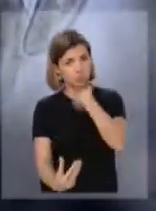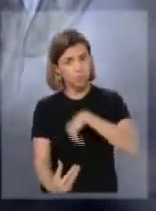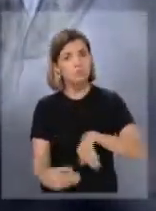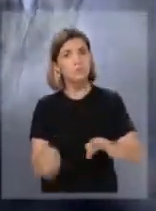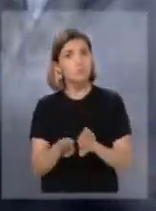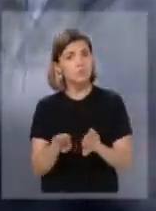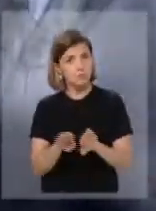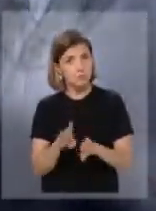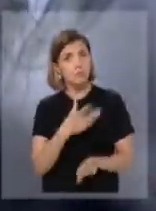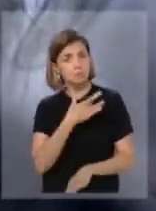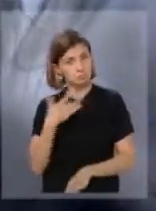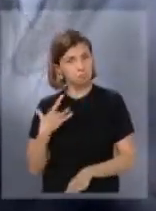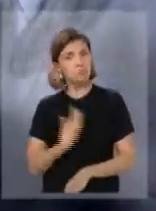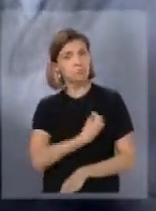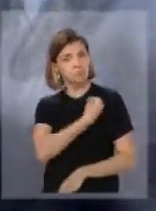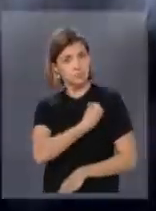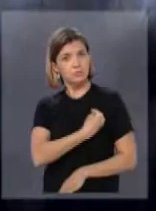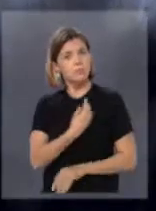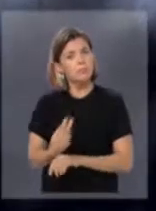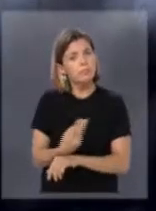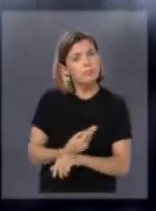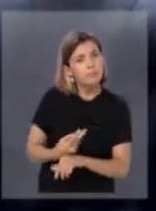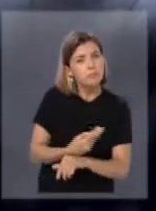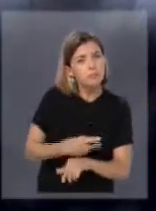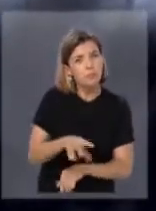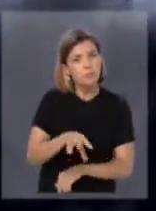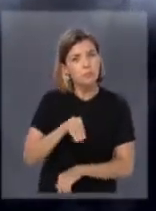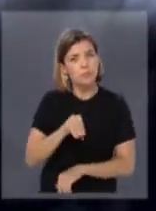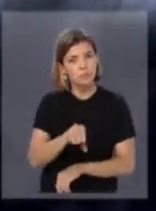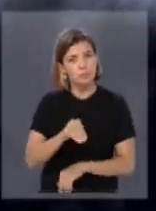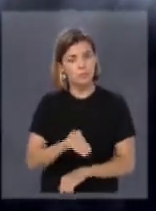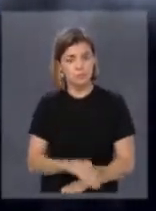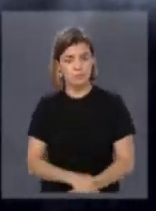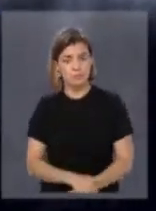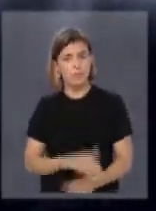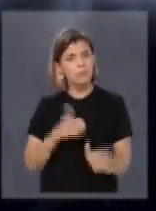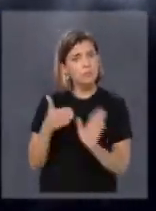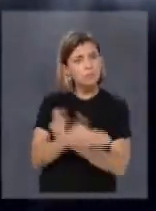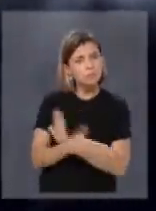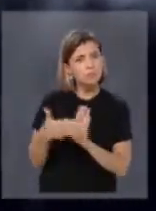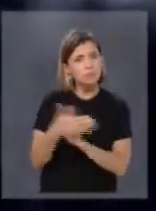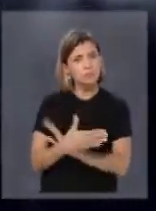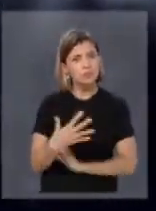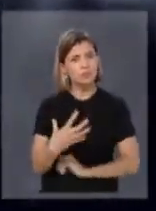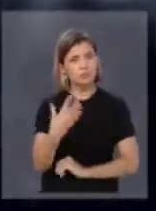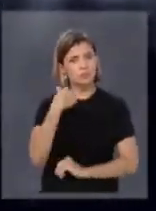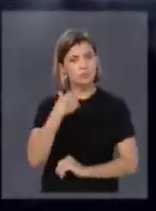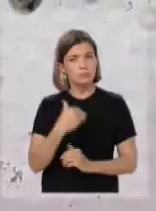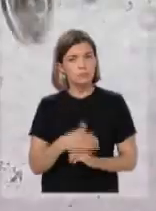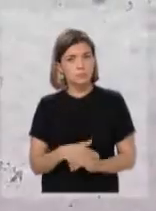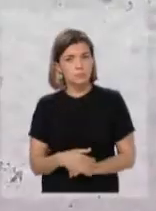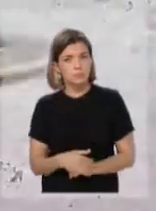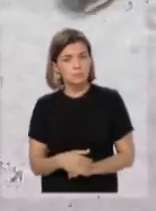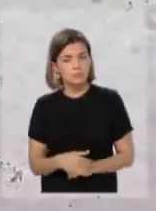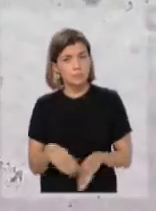sírios que recobrem sua membrana plasmática para procurar comida, fugir de predadores